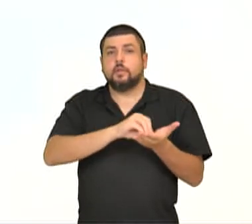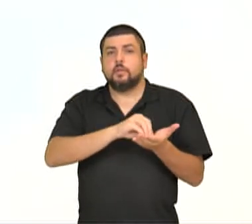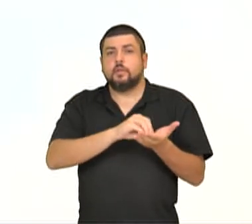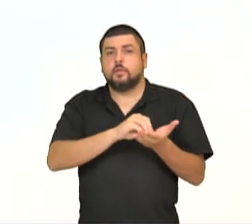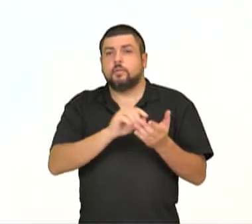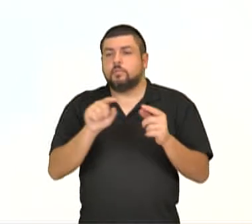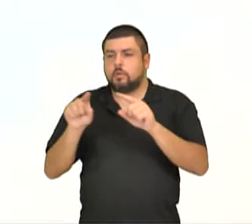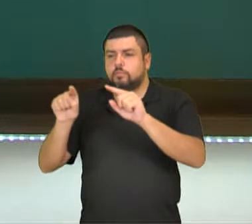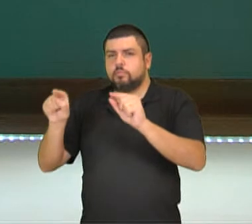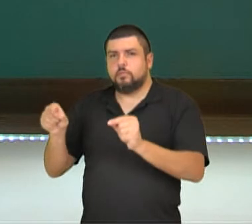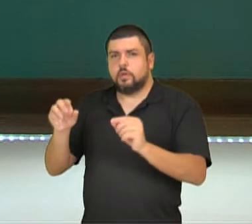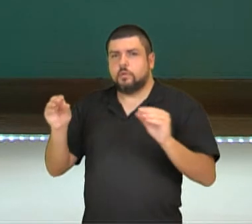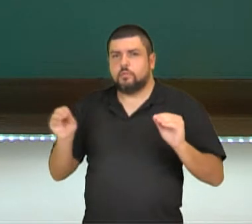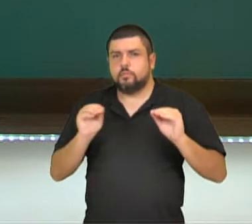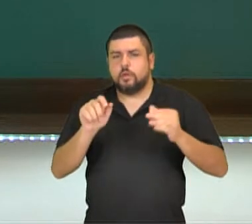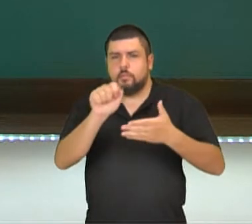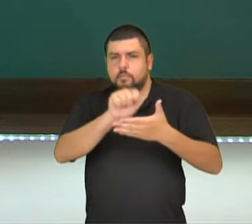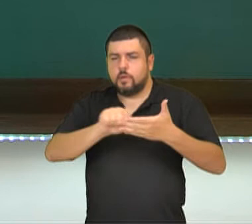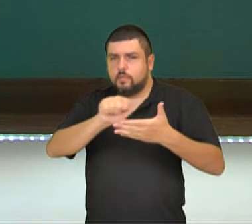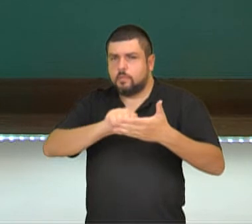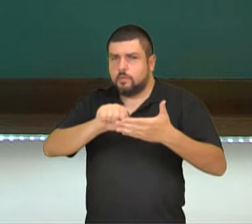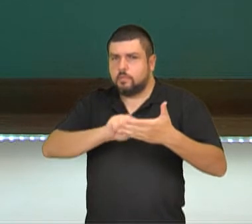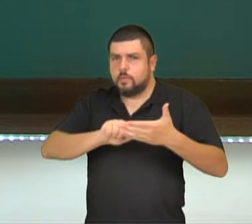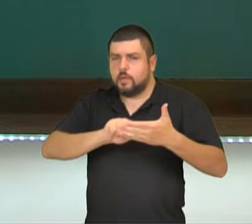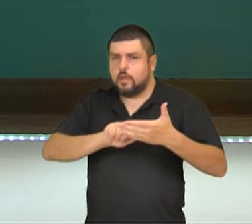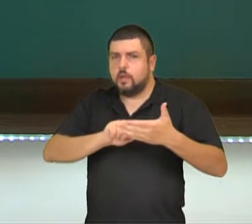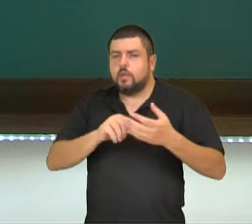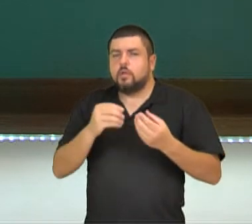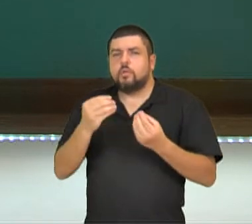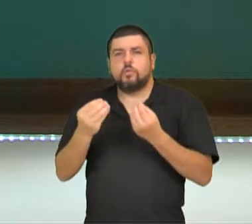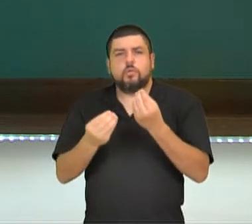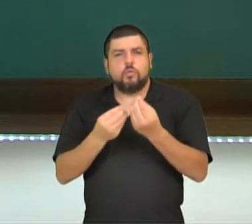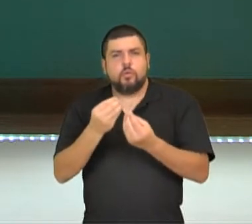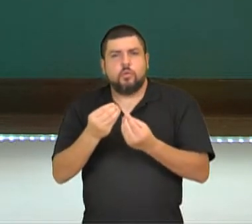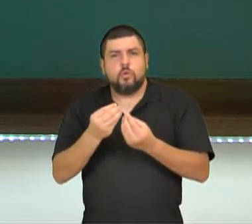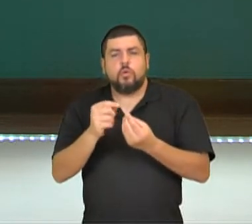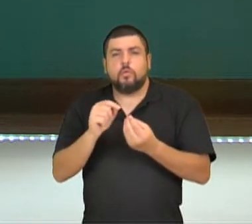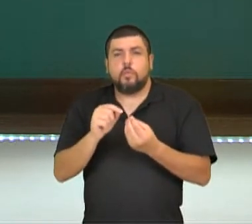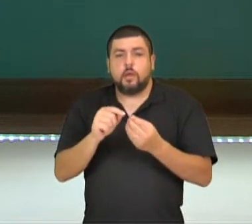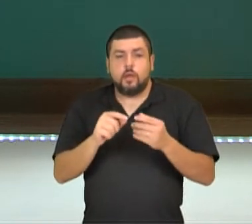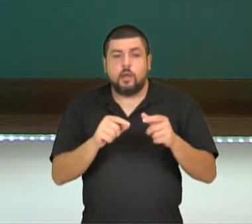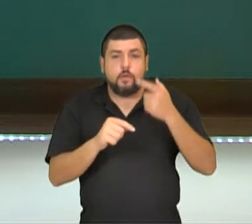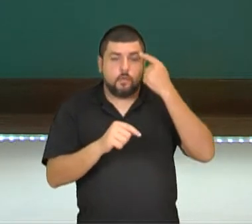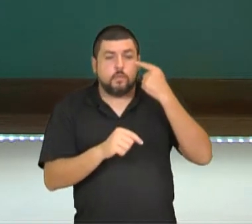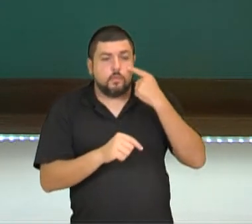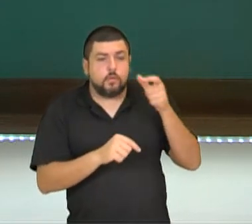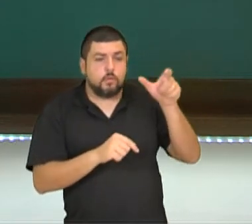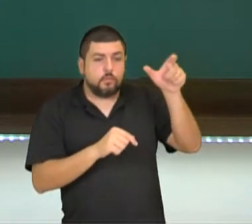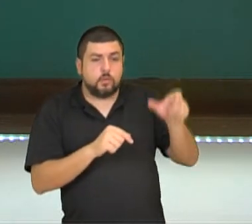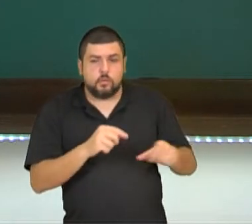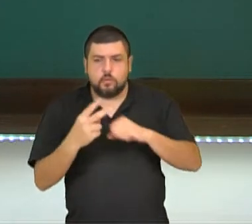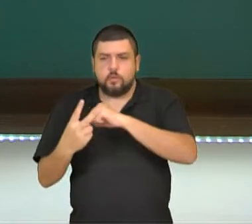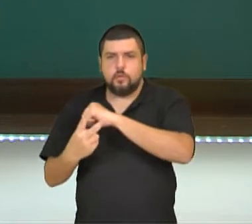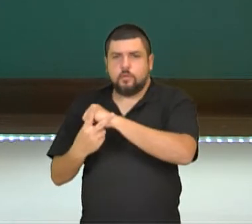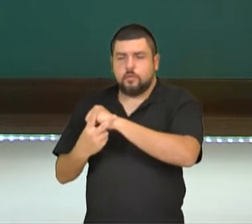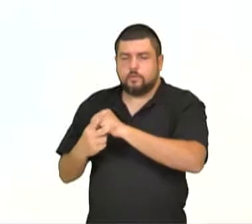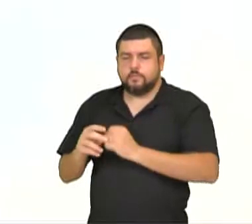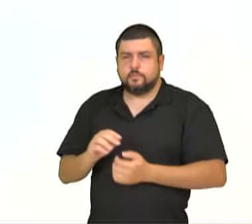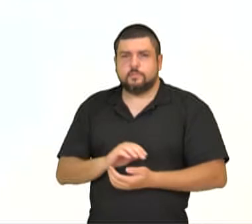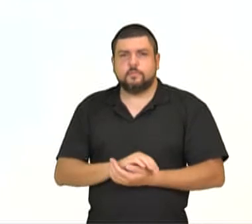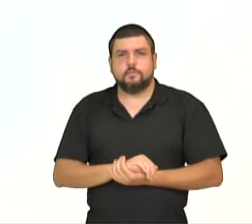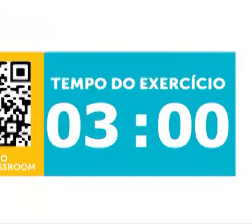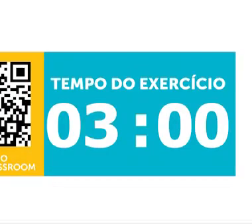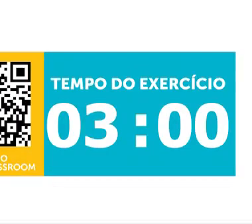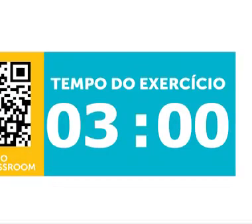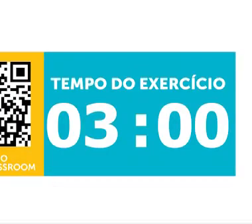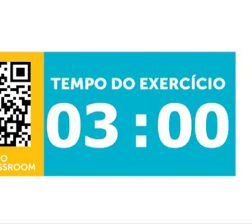mismo. Façam aí, escrevam no caderno e complete de acordo com a pessoa e o verbo imperativo.